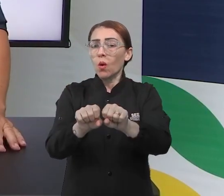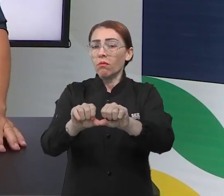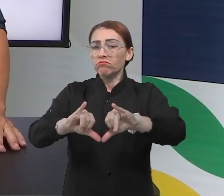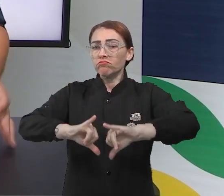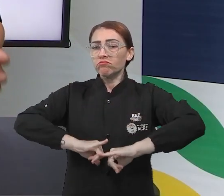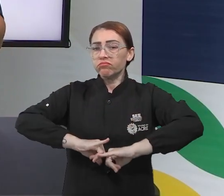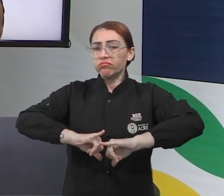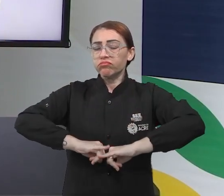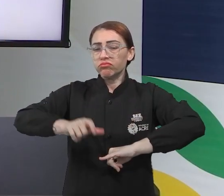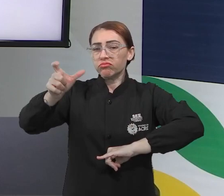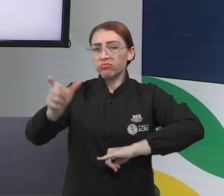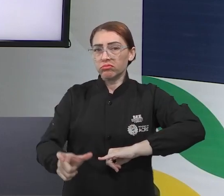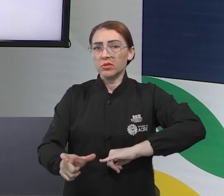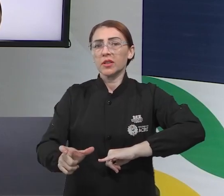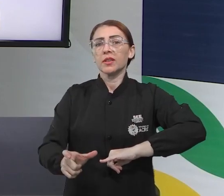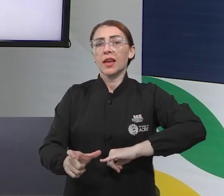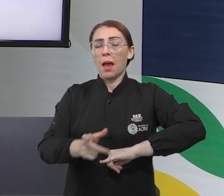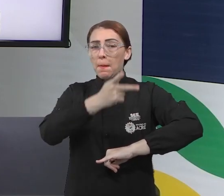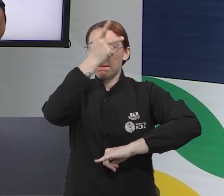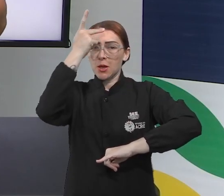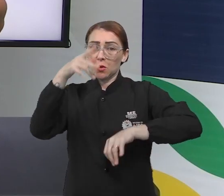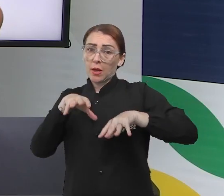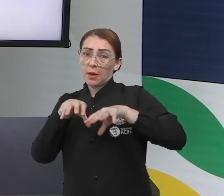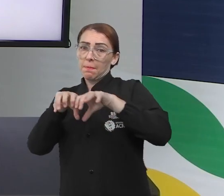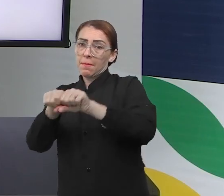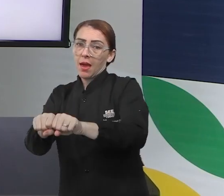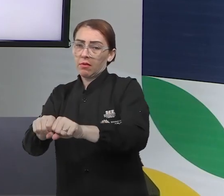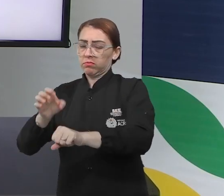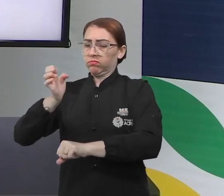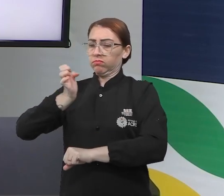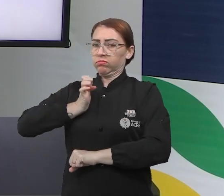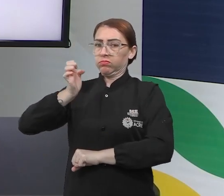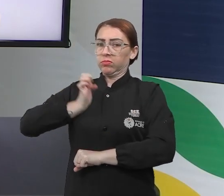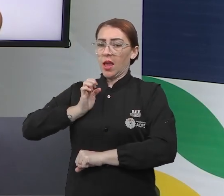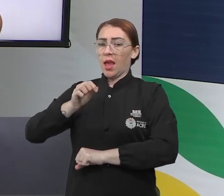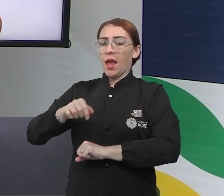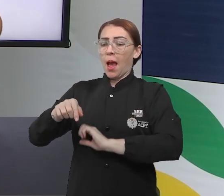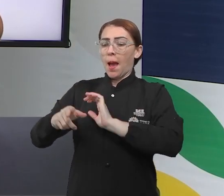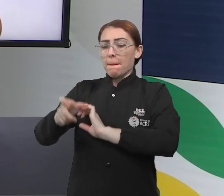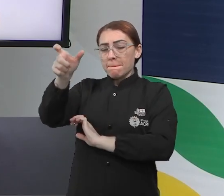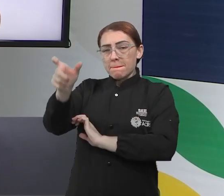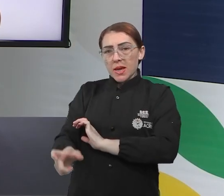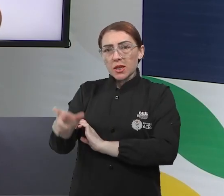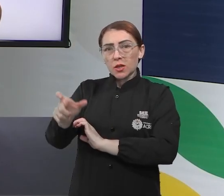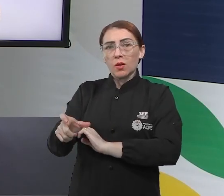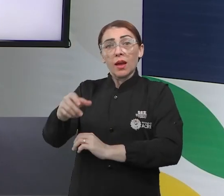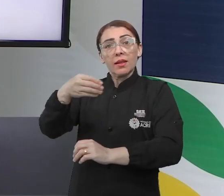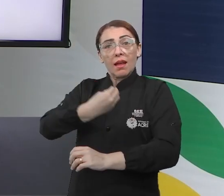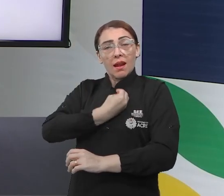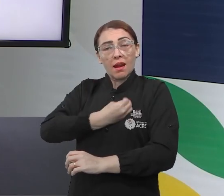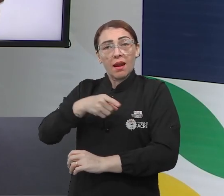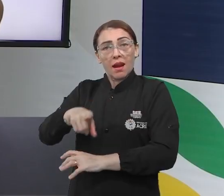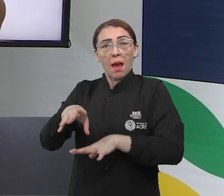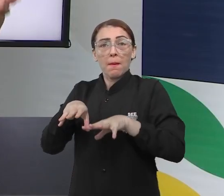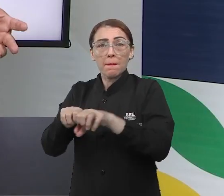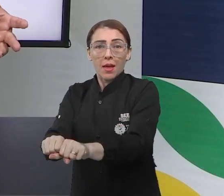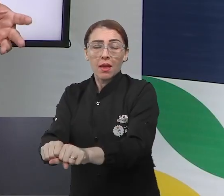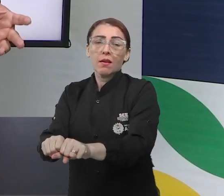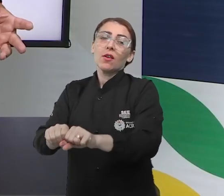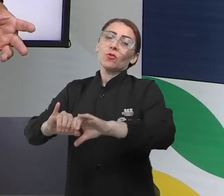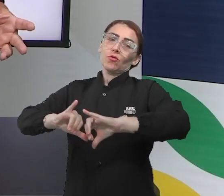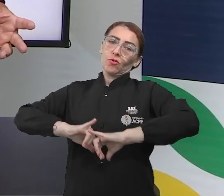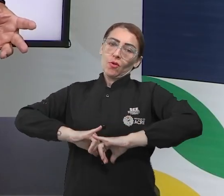sofrer. O colonizador vai enriquecer. Quem é o colonizador? Mais uma vez,